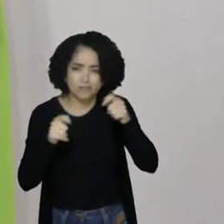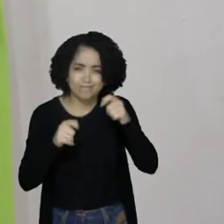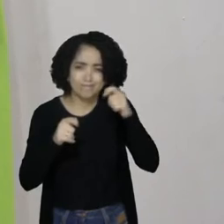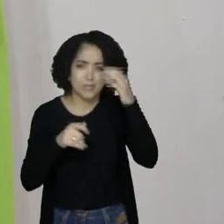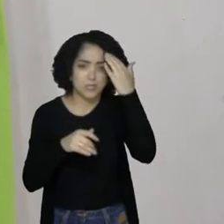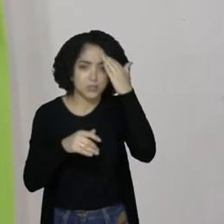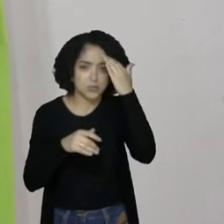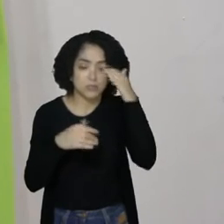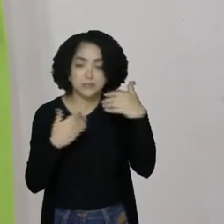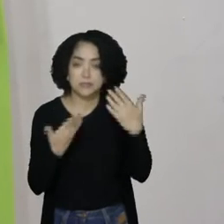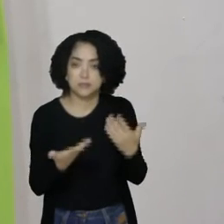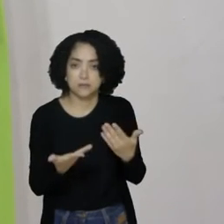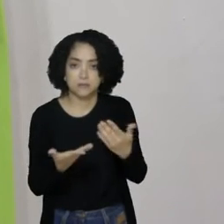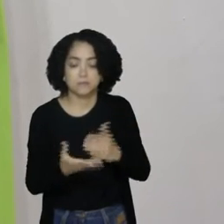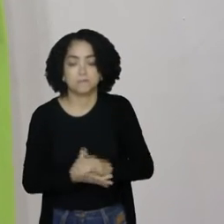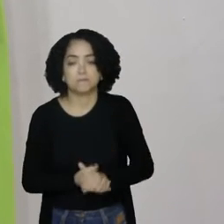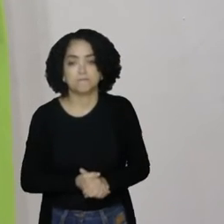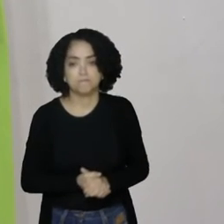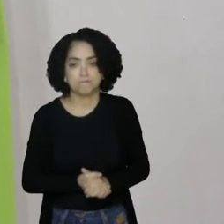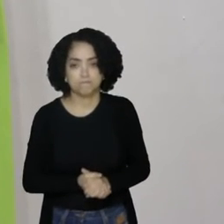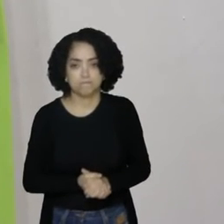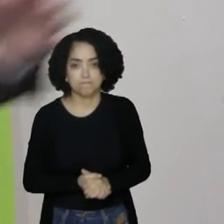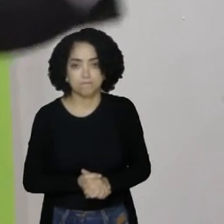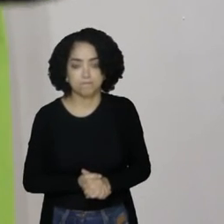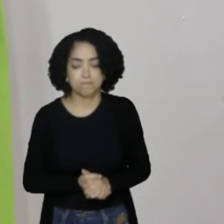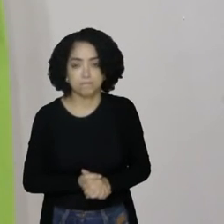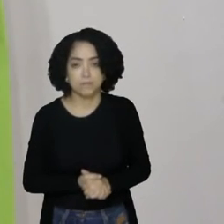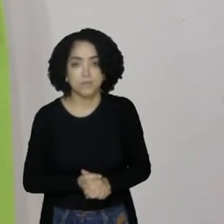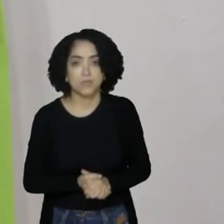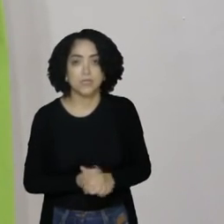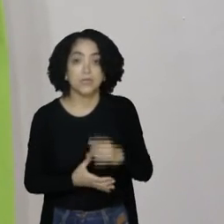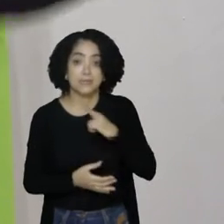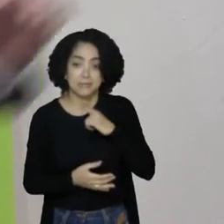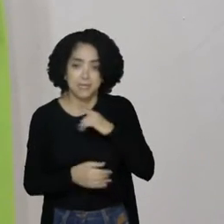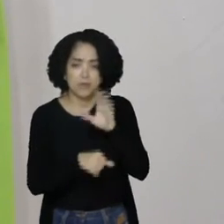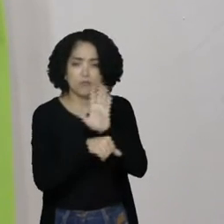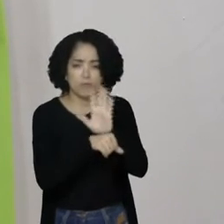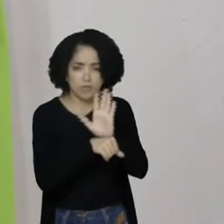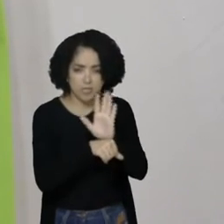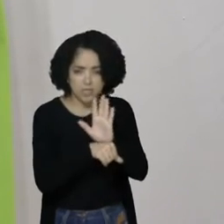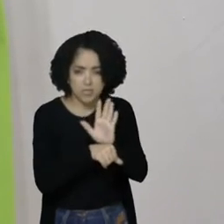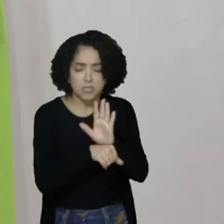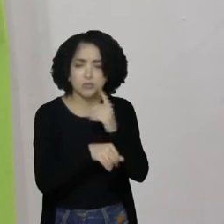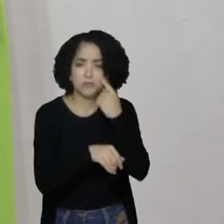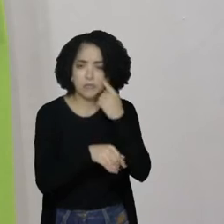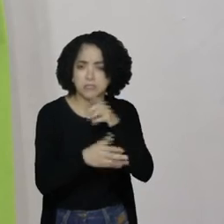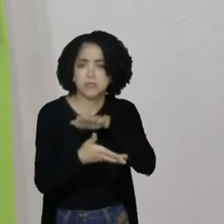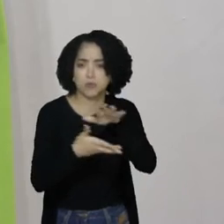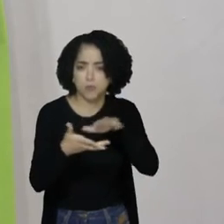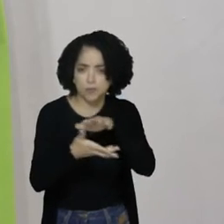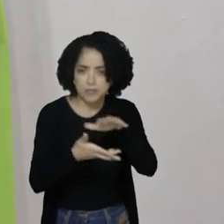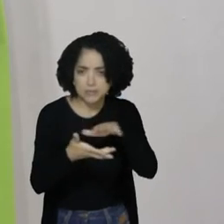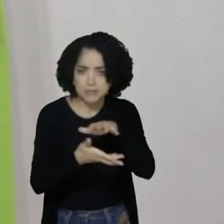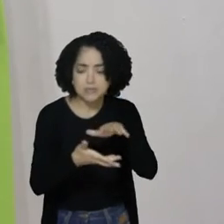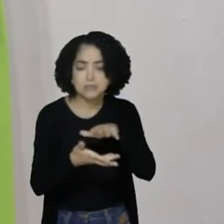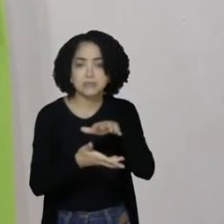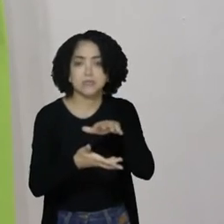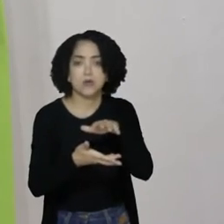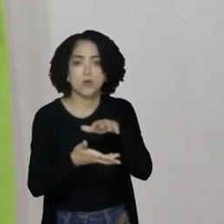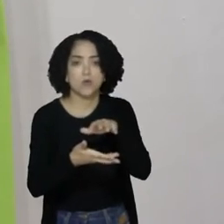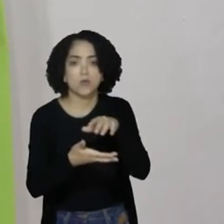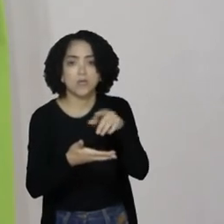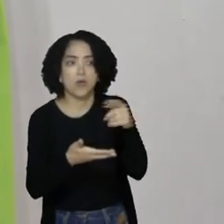que é muita droga. E tem ali até o videozinho deles fazendo a mobilização ali, não deixando os outros